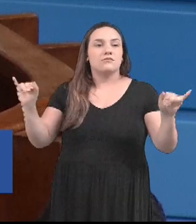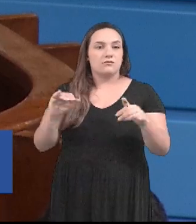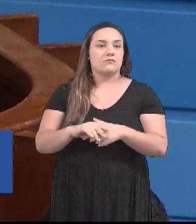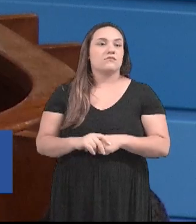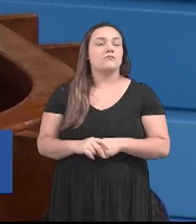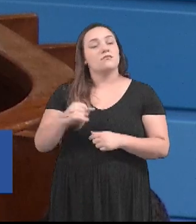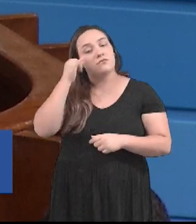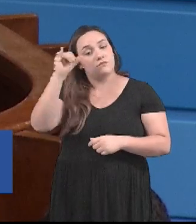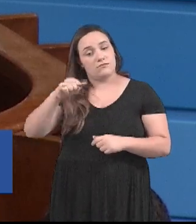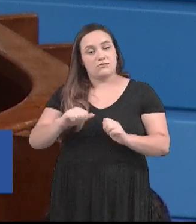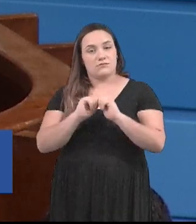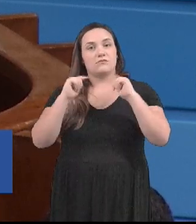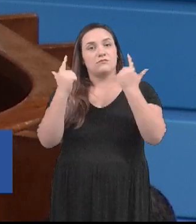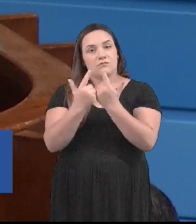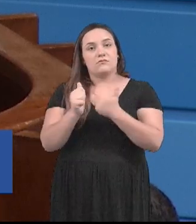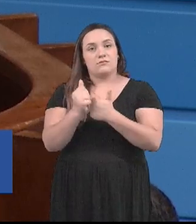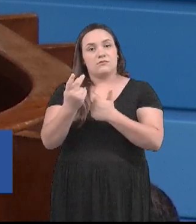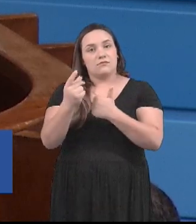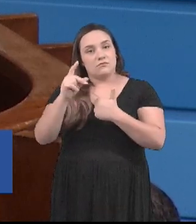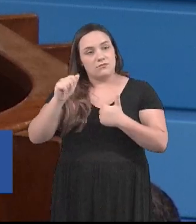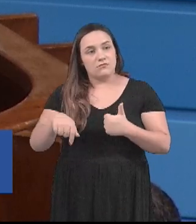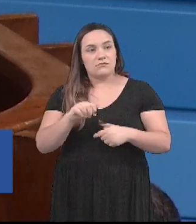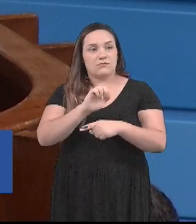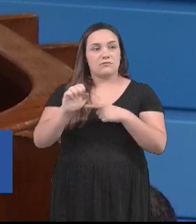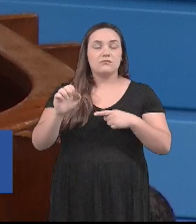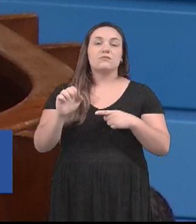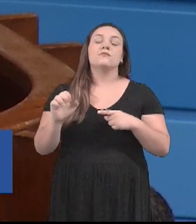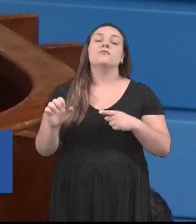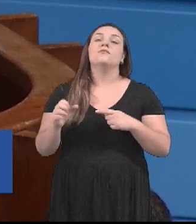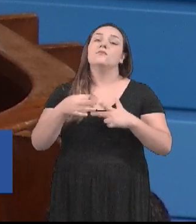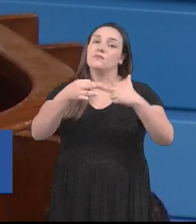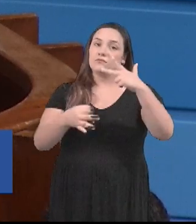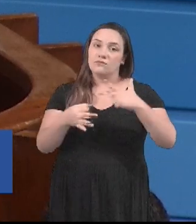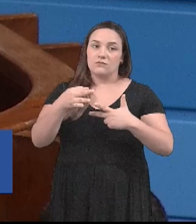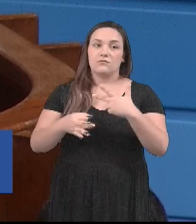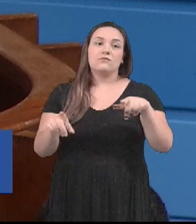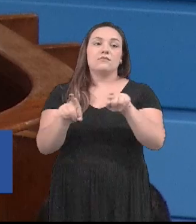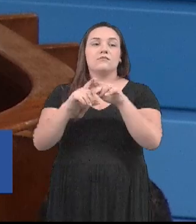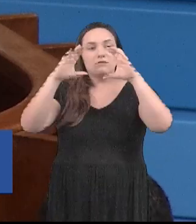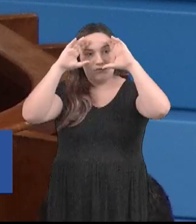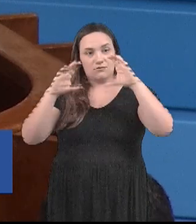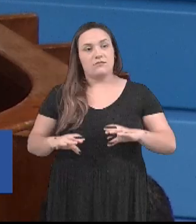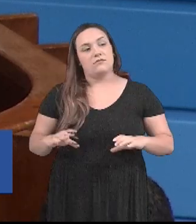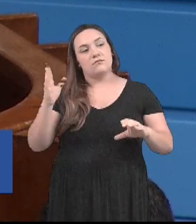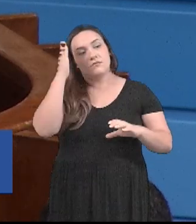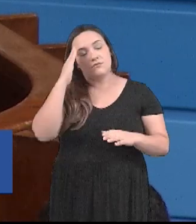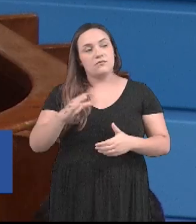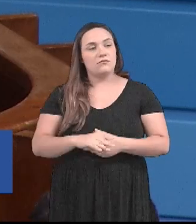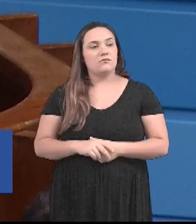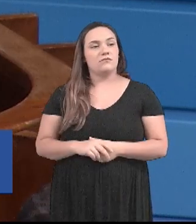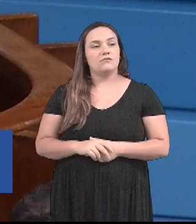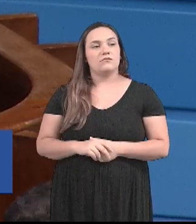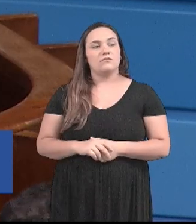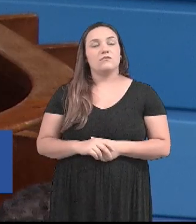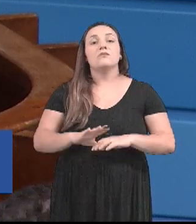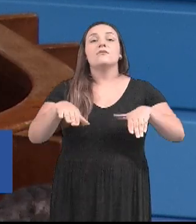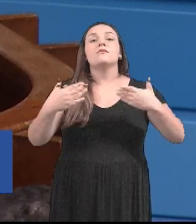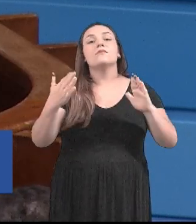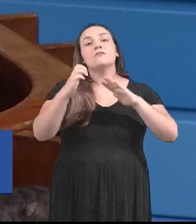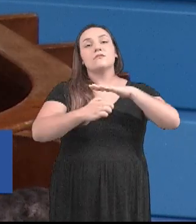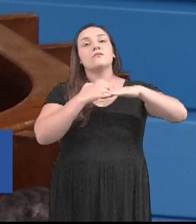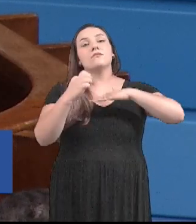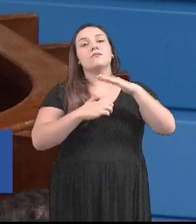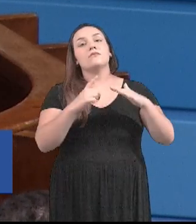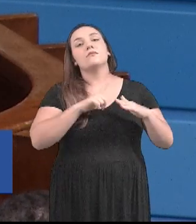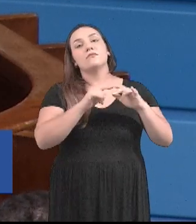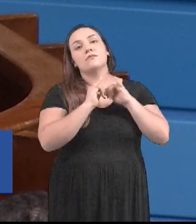impediu o direito dessa casa, do Tribunal de Contas do Estado, do Poder Judiciário e do cidadão conhecer quem são